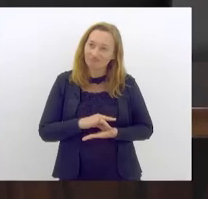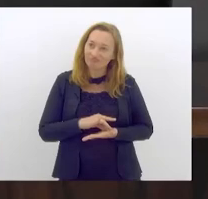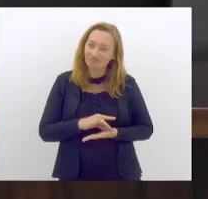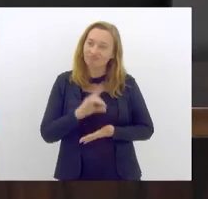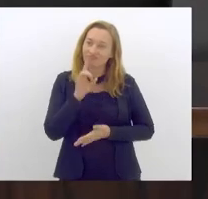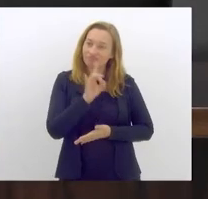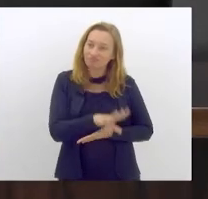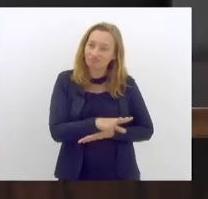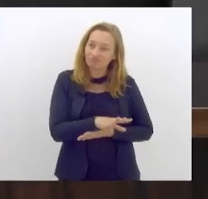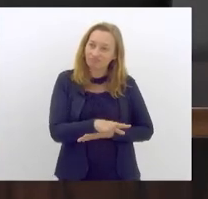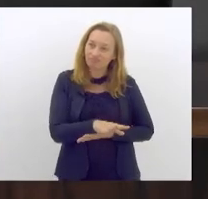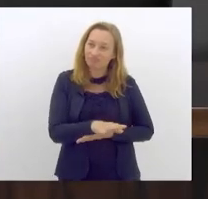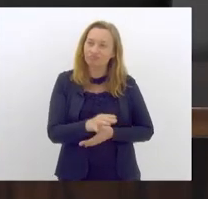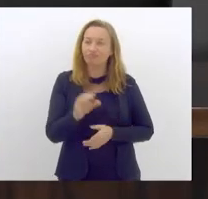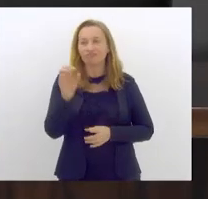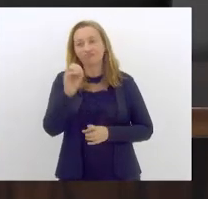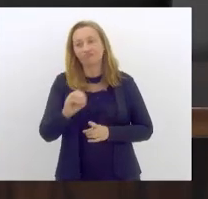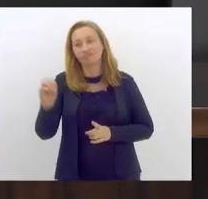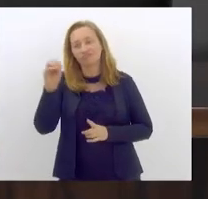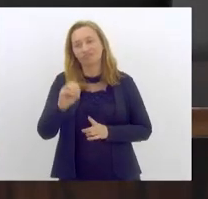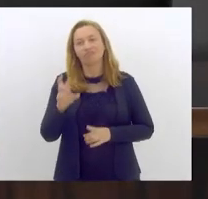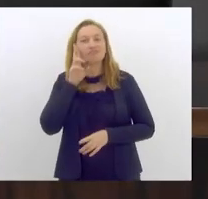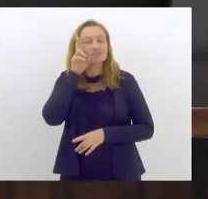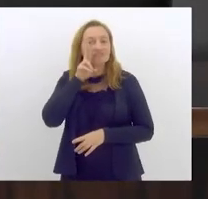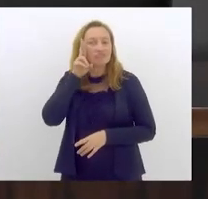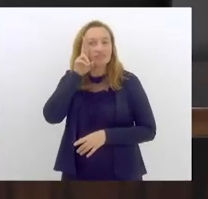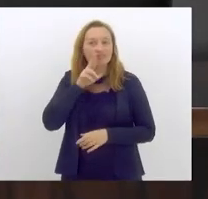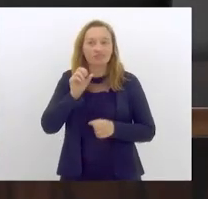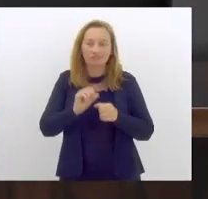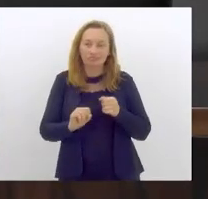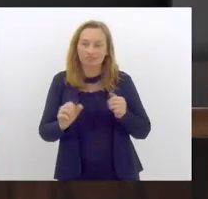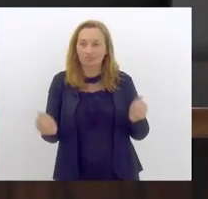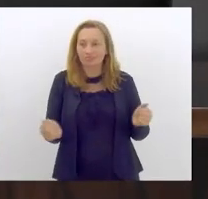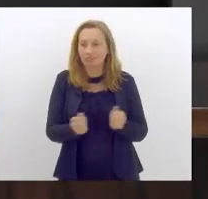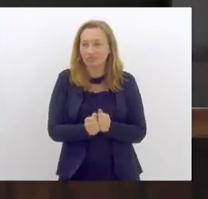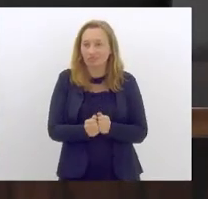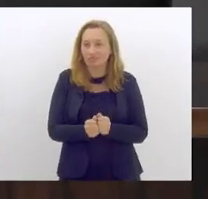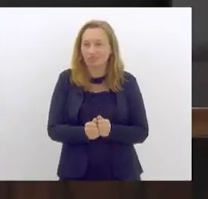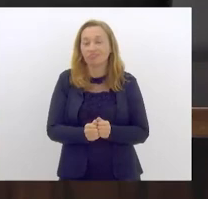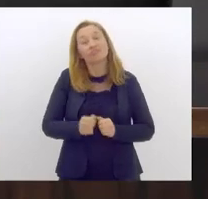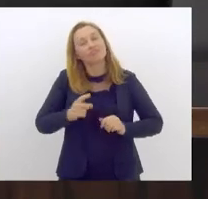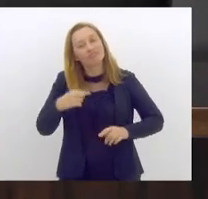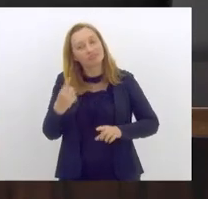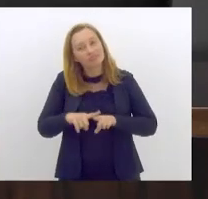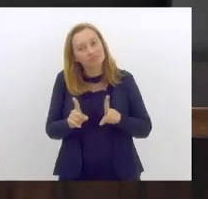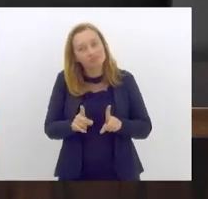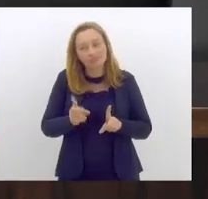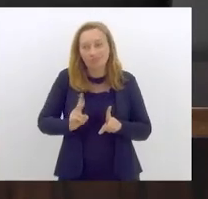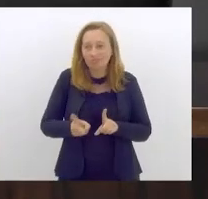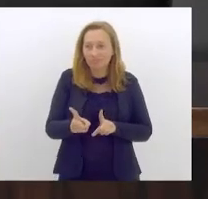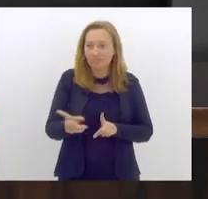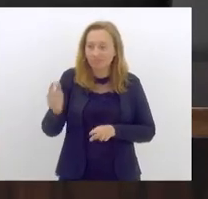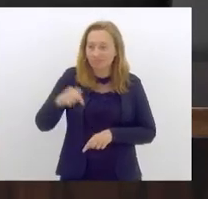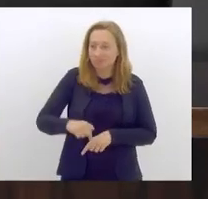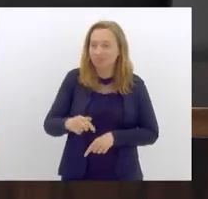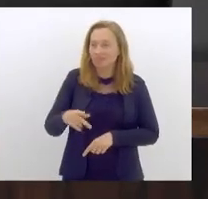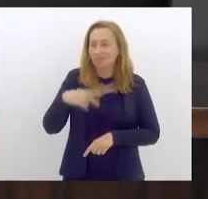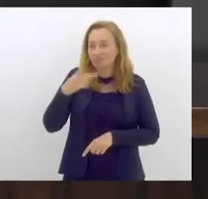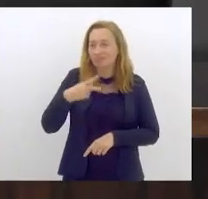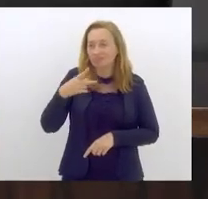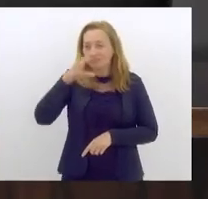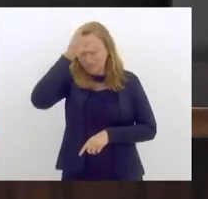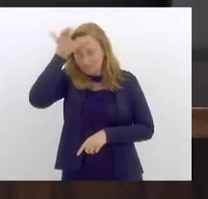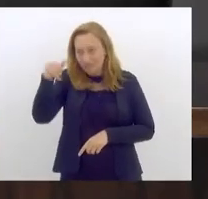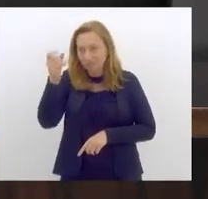o último outubro rosa que a gente vai fazer em conjunto Mas vamos estar aqui como falou tia Ju com